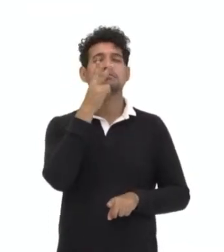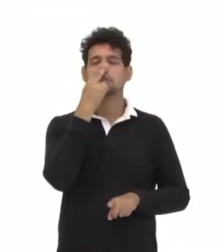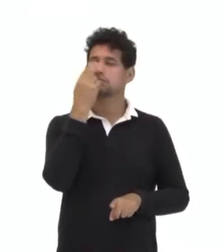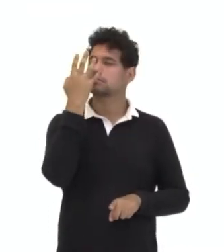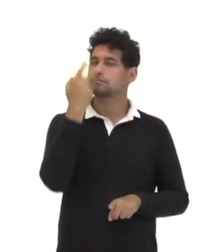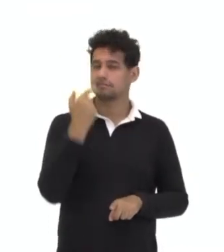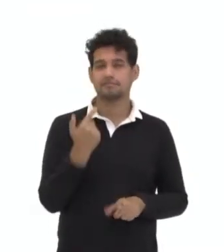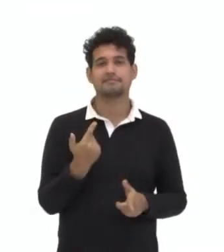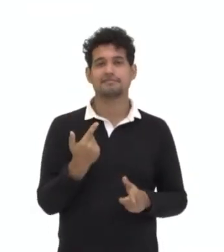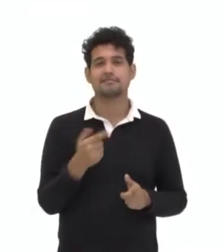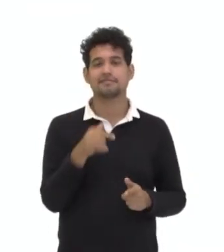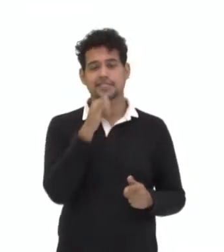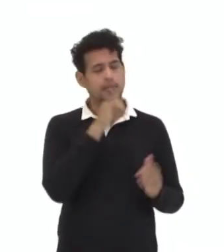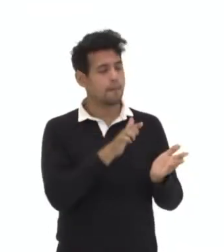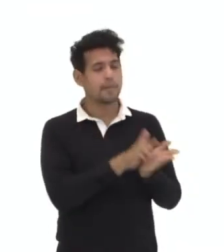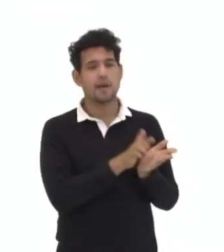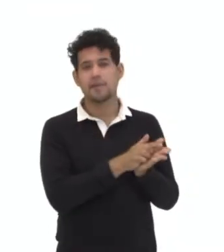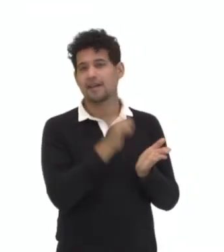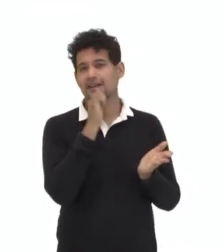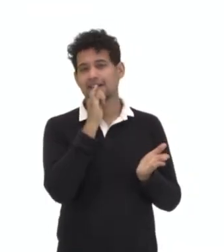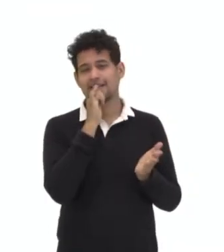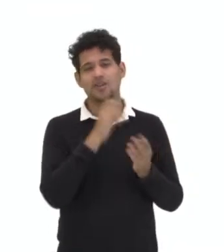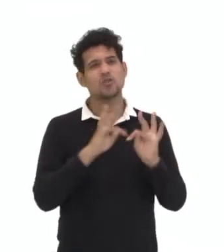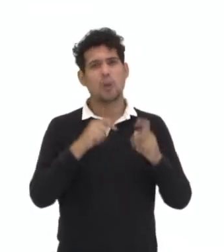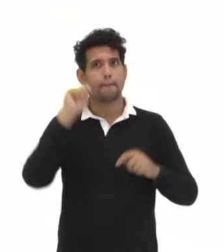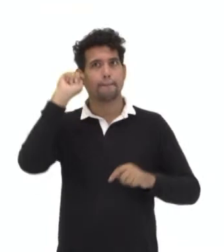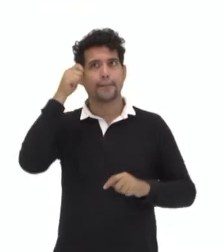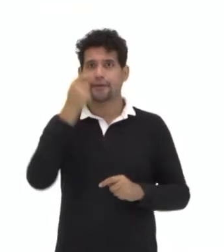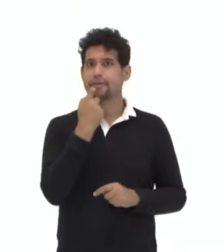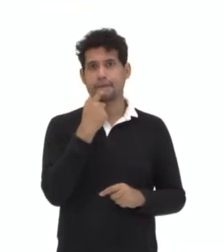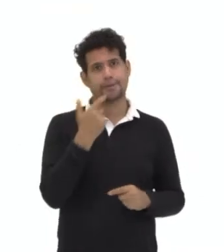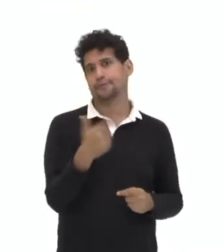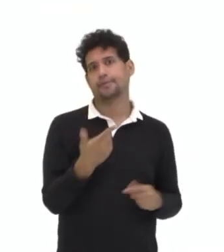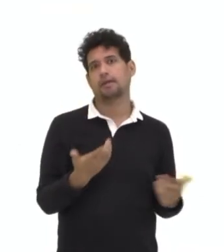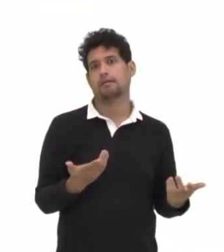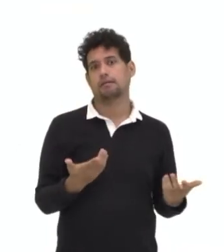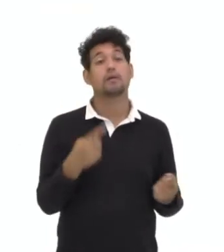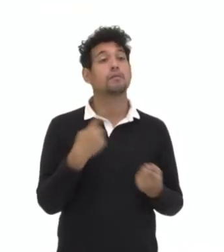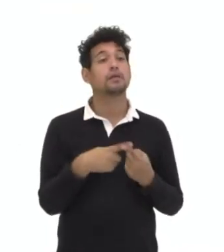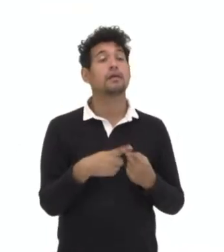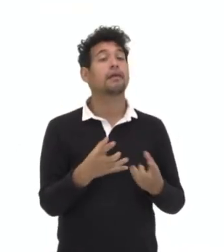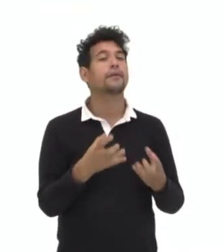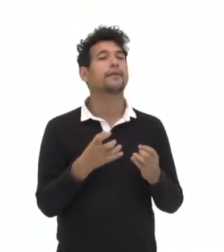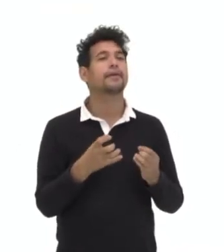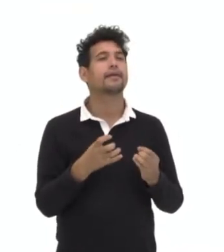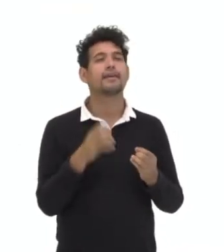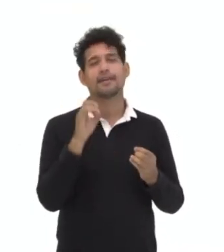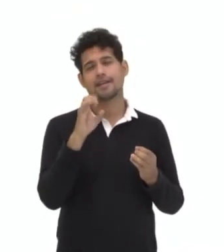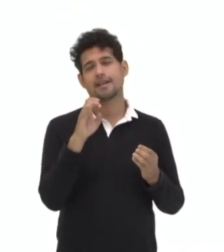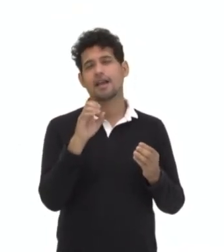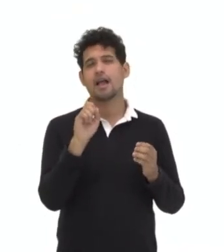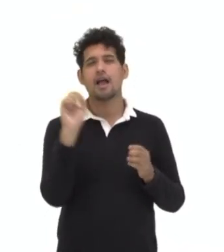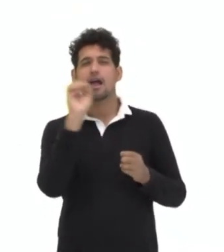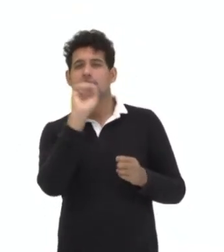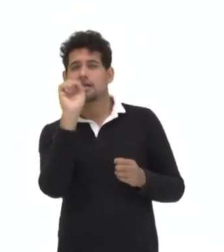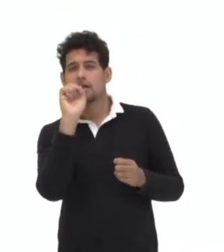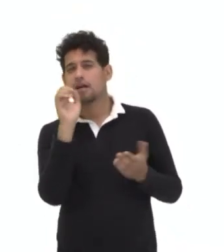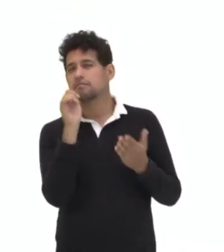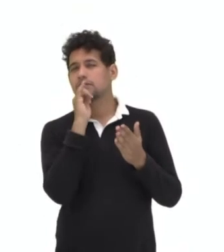não tem um panfleto, por exemplo, todo em preto e vermelho, né? Ele procurou colocar tons pastéis, tons